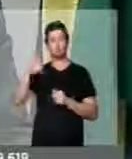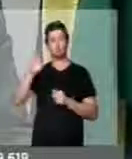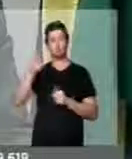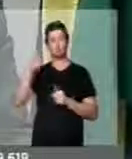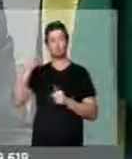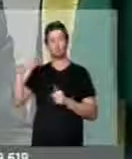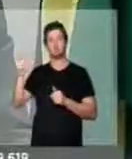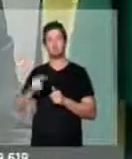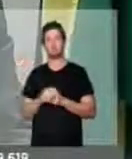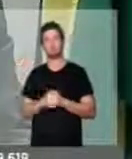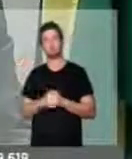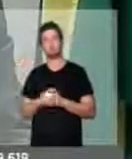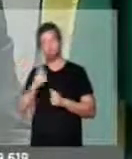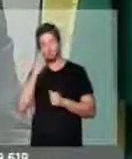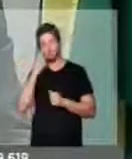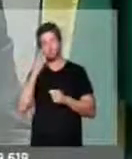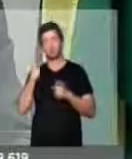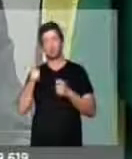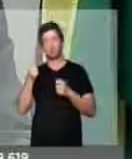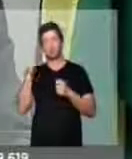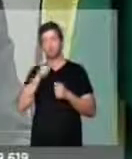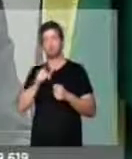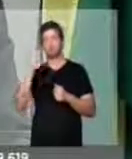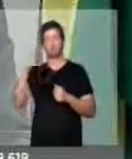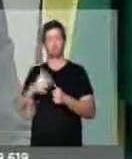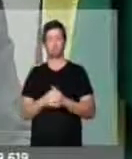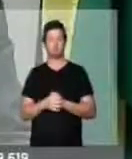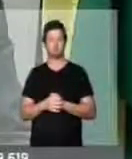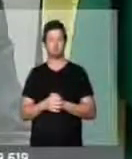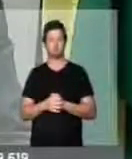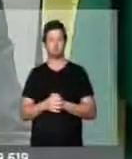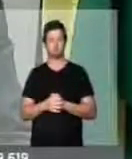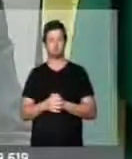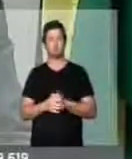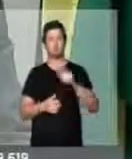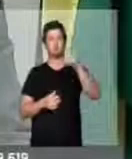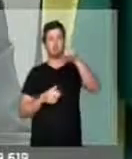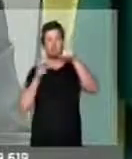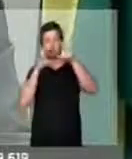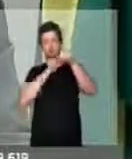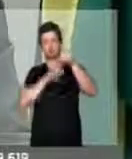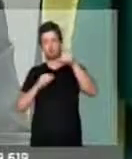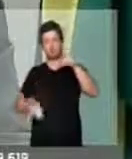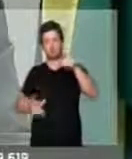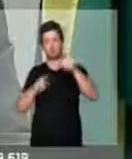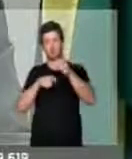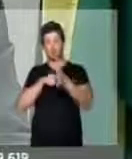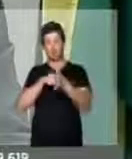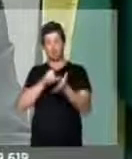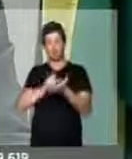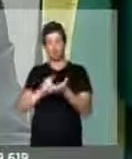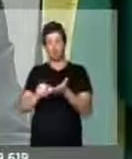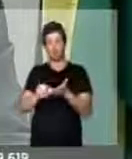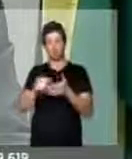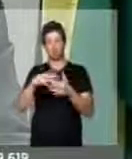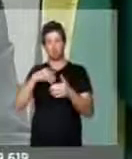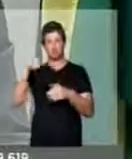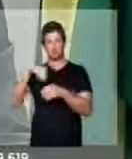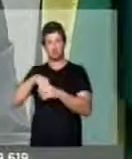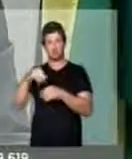ter. Ministro, poderia só fazer uma sugestão nesse tema? Foi feito um trabalhinho científico num